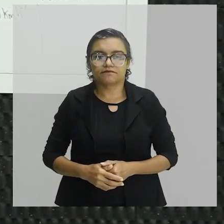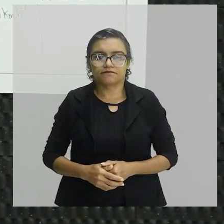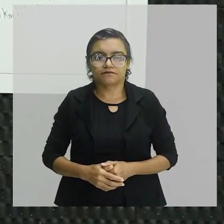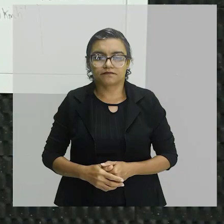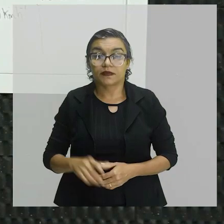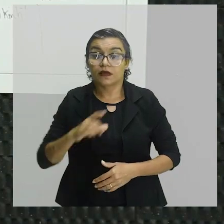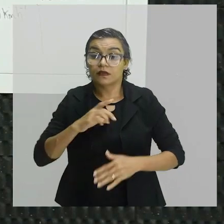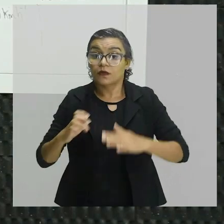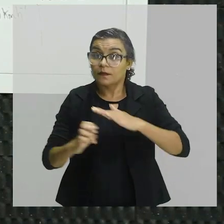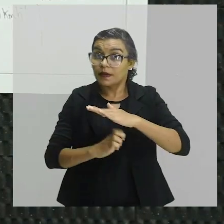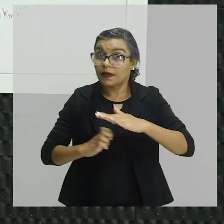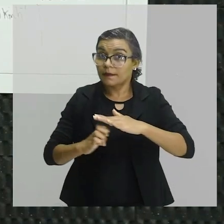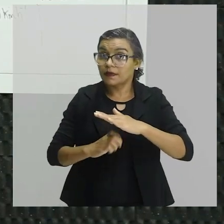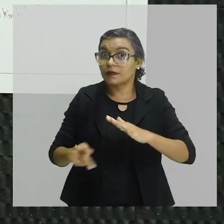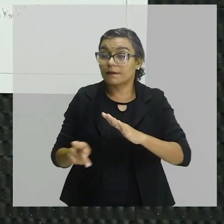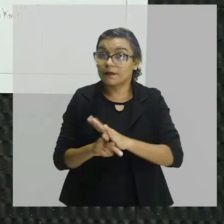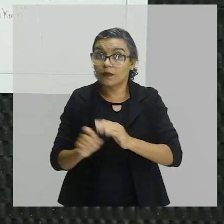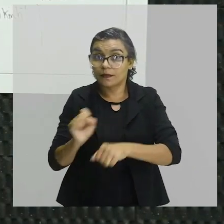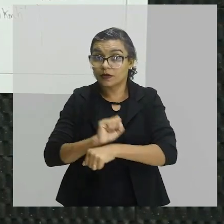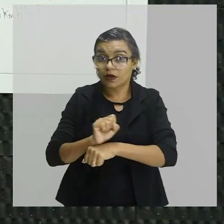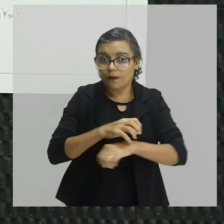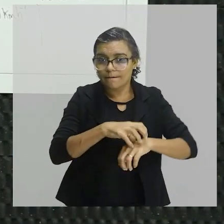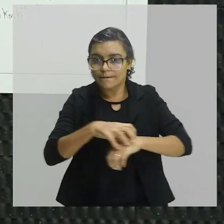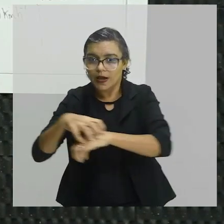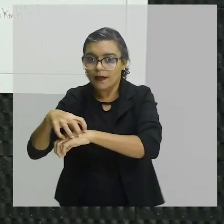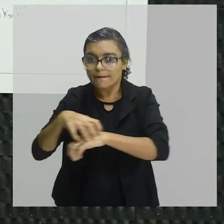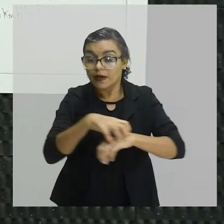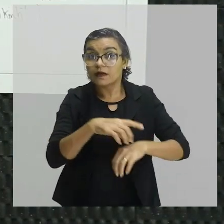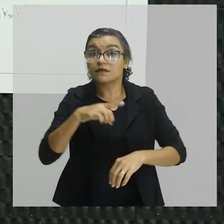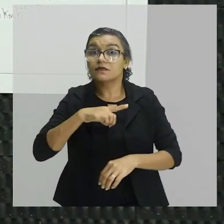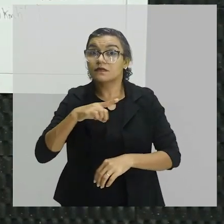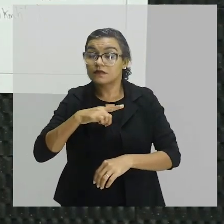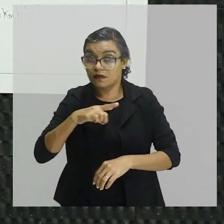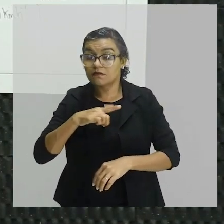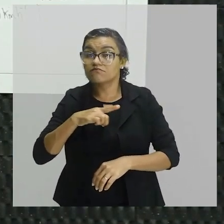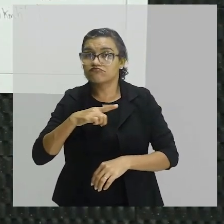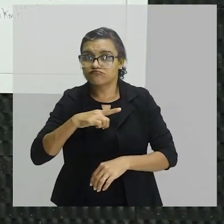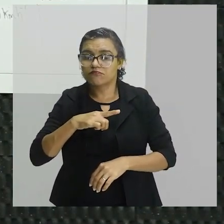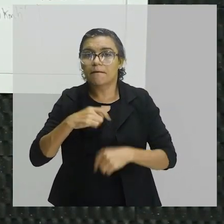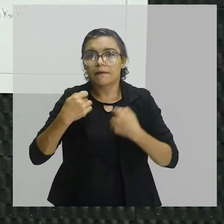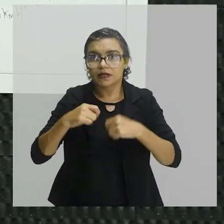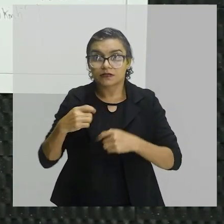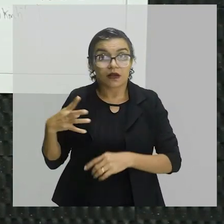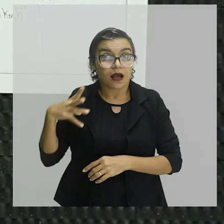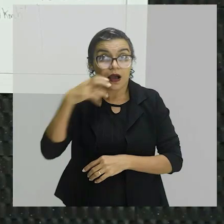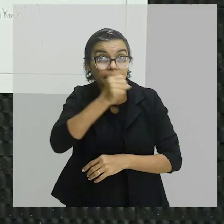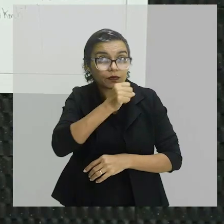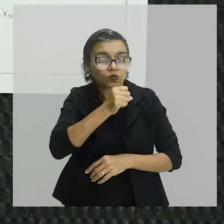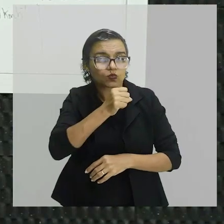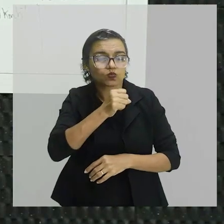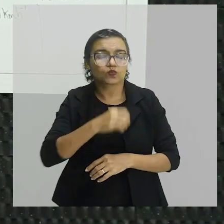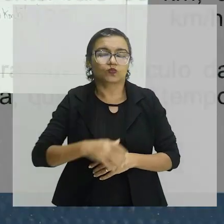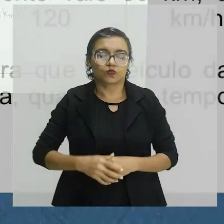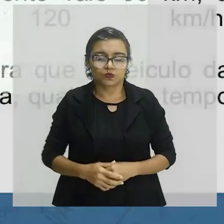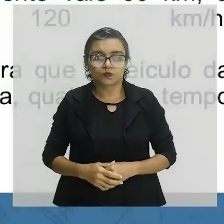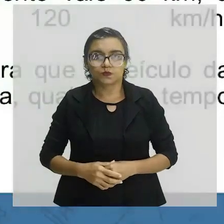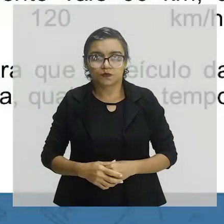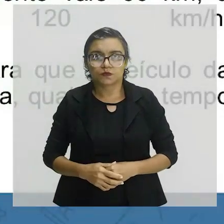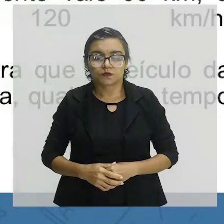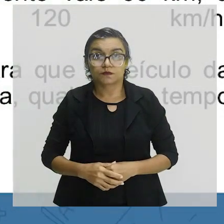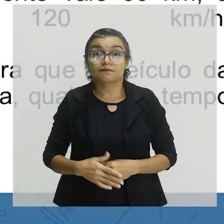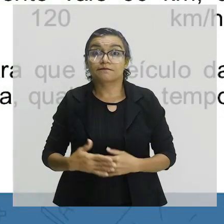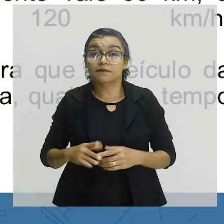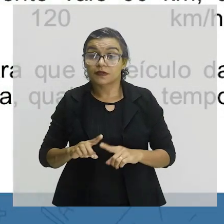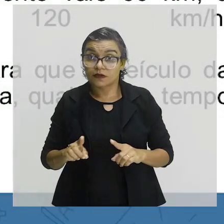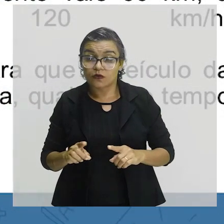uma empresa de transportes precisa efetuar a entrega de uma encomenda o mais breve possível. Para